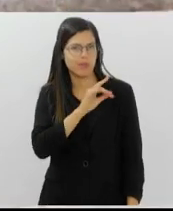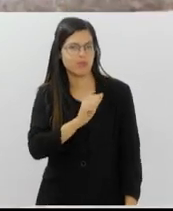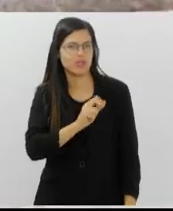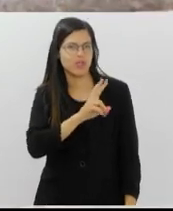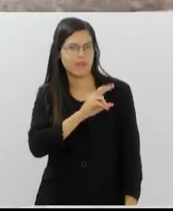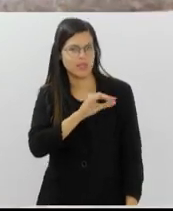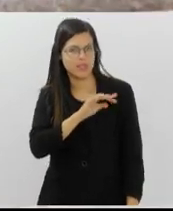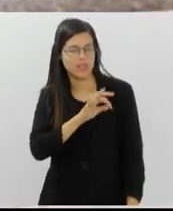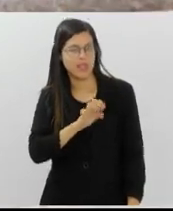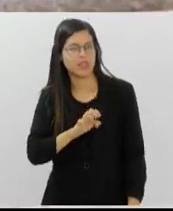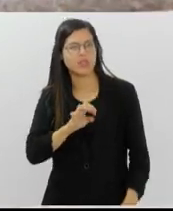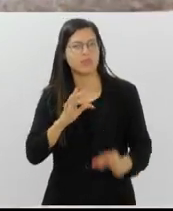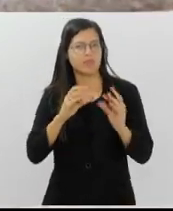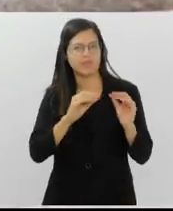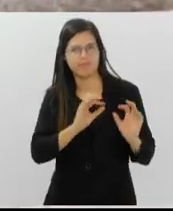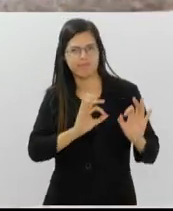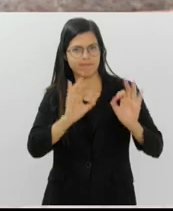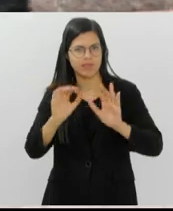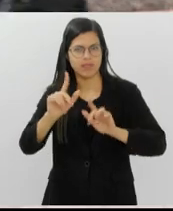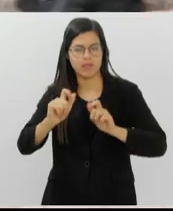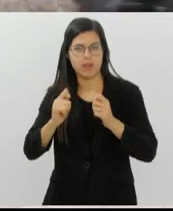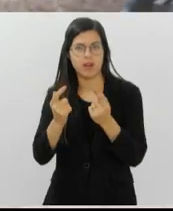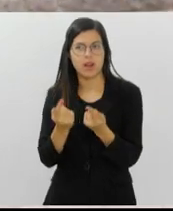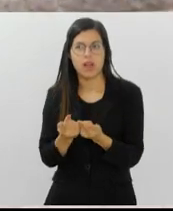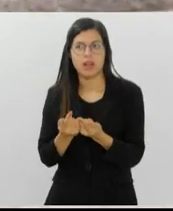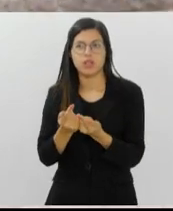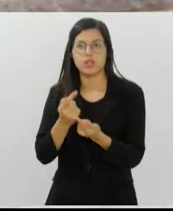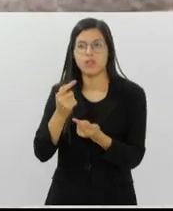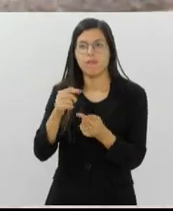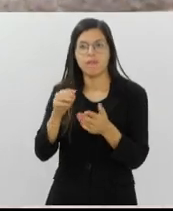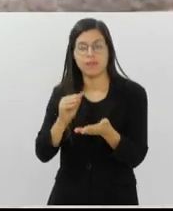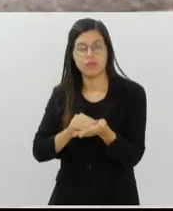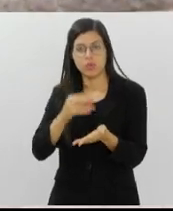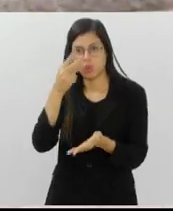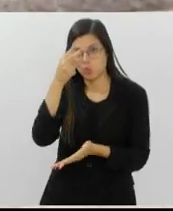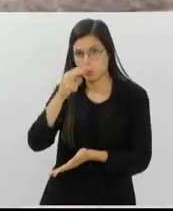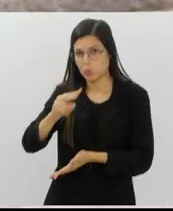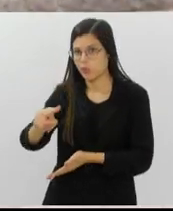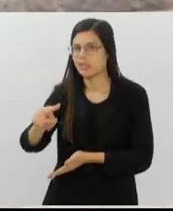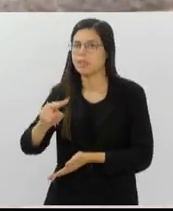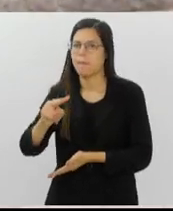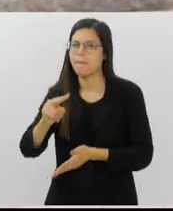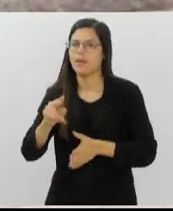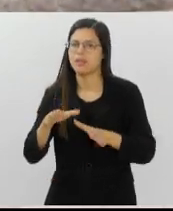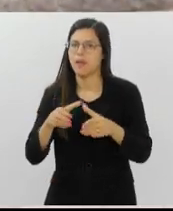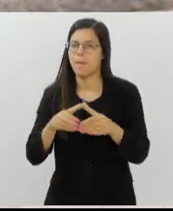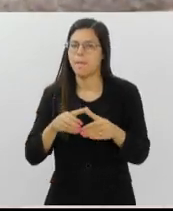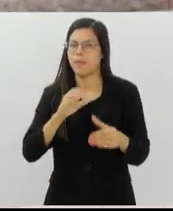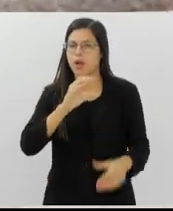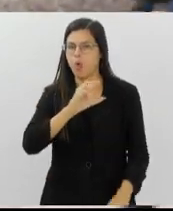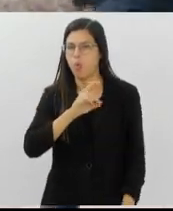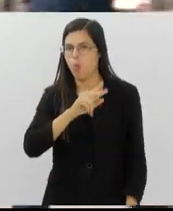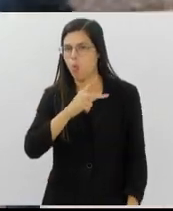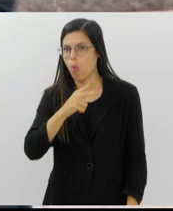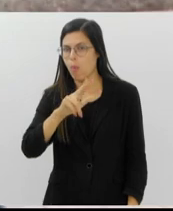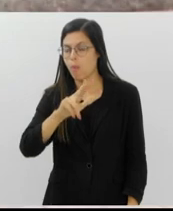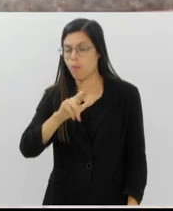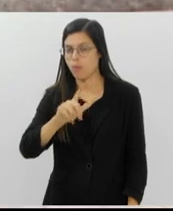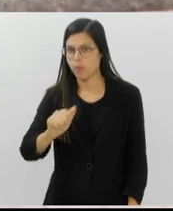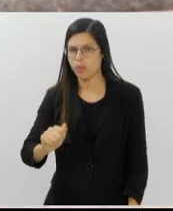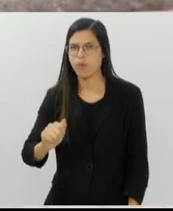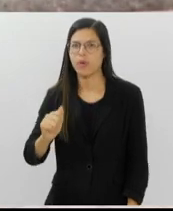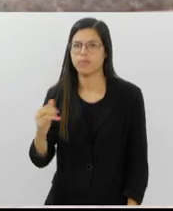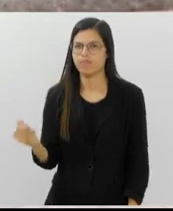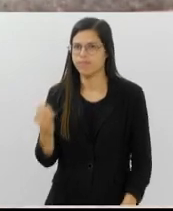a todos que acompanham a TV Alerj. Pouco mais de 2 semanas para a reunião da cúpula do G20 aqui no Rio, esse importante encontro das